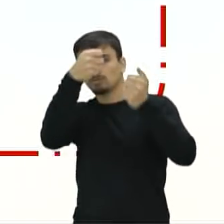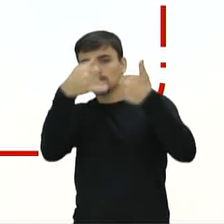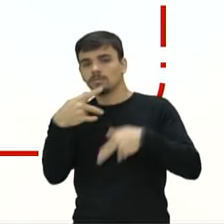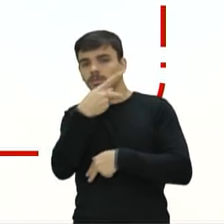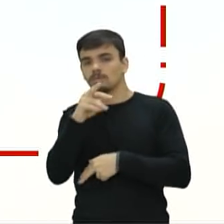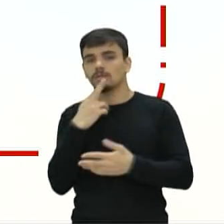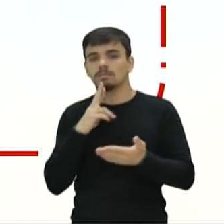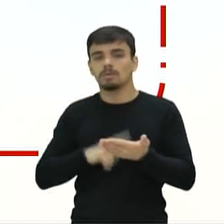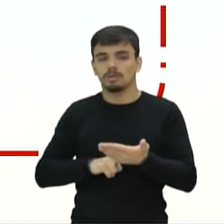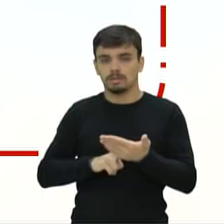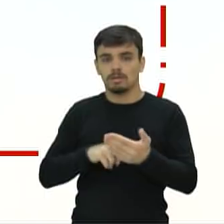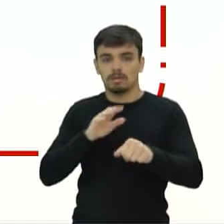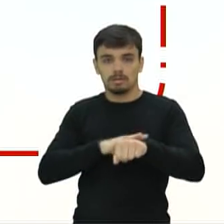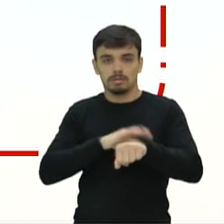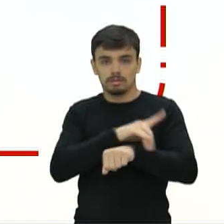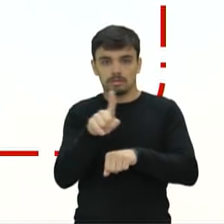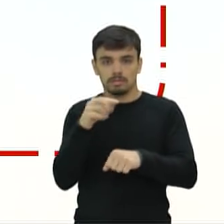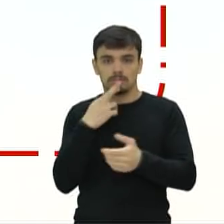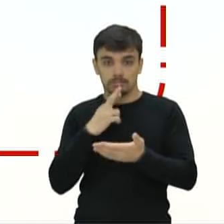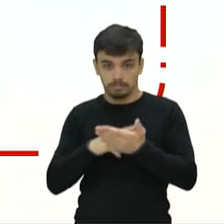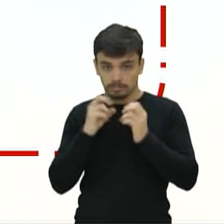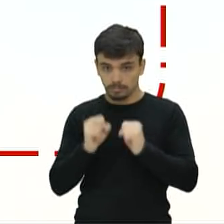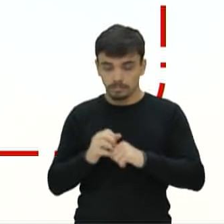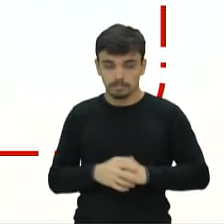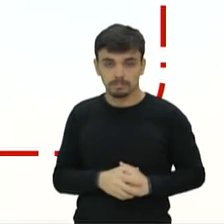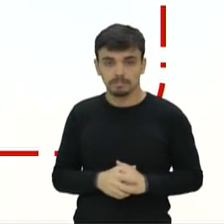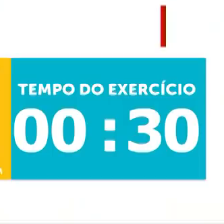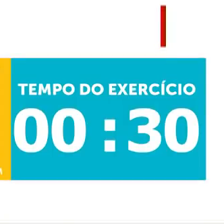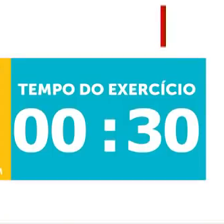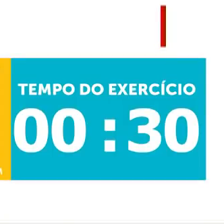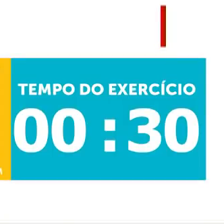sua resposta. O tempo está na tela, vai lá!